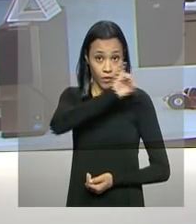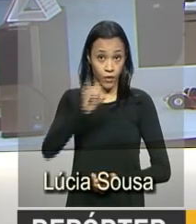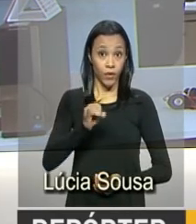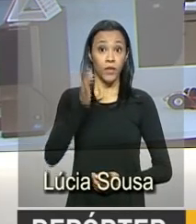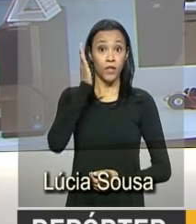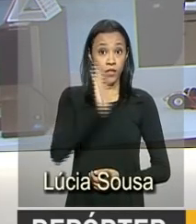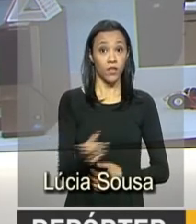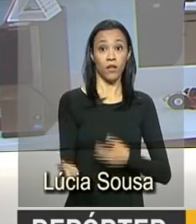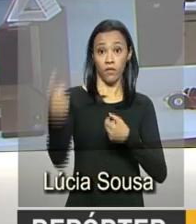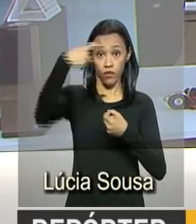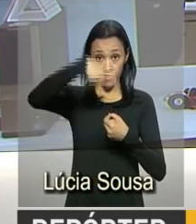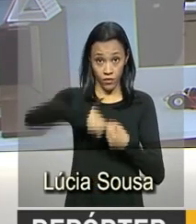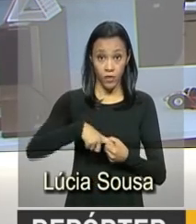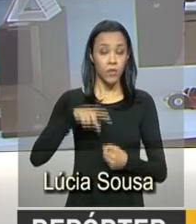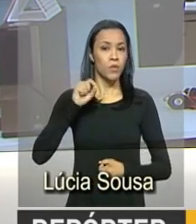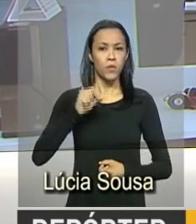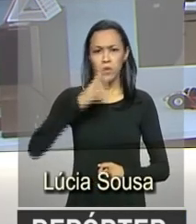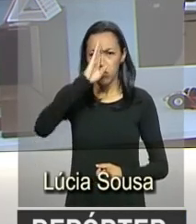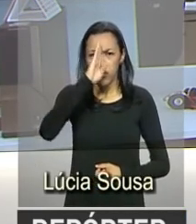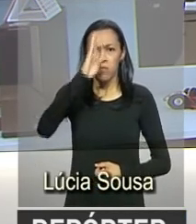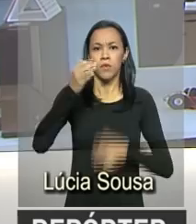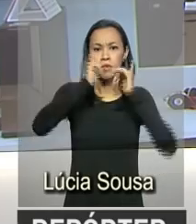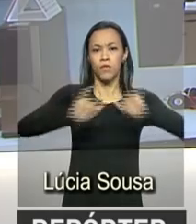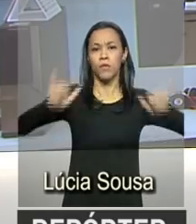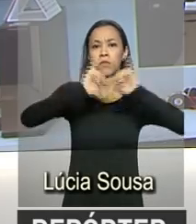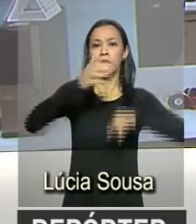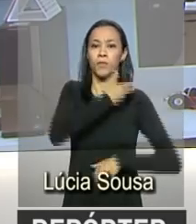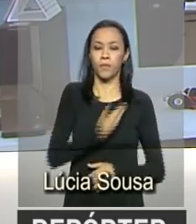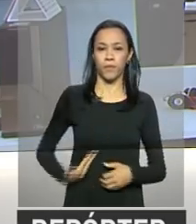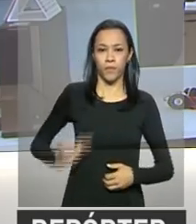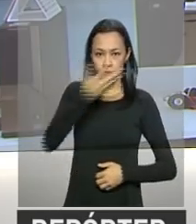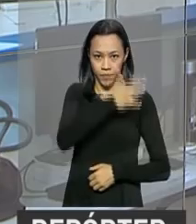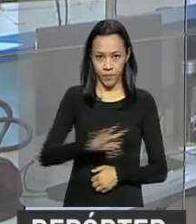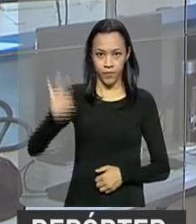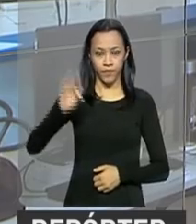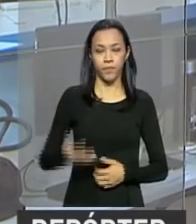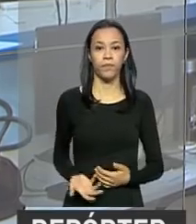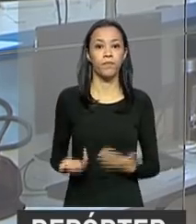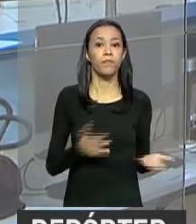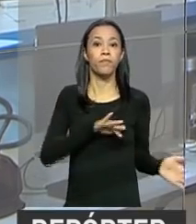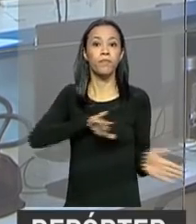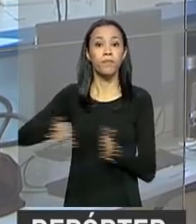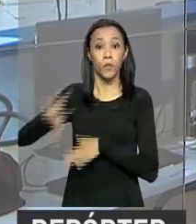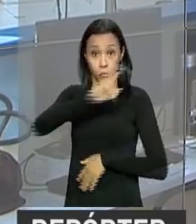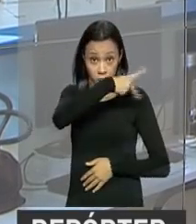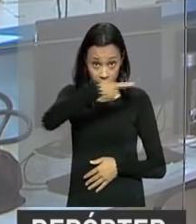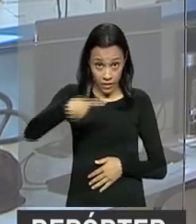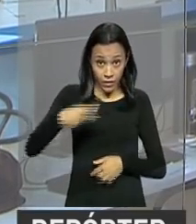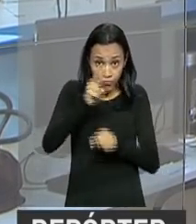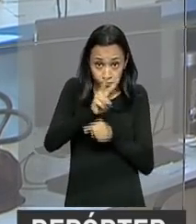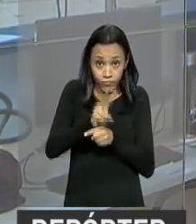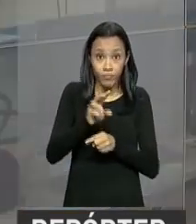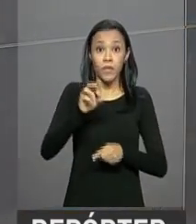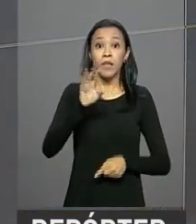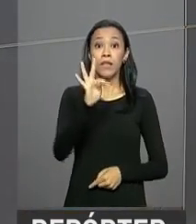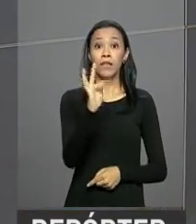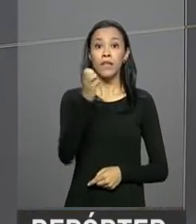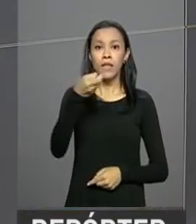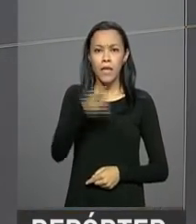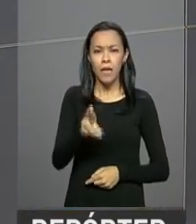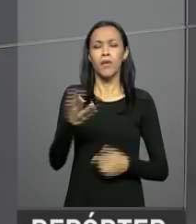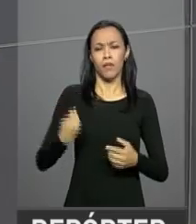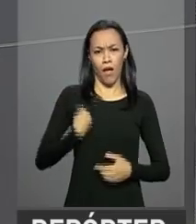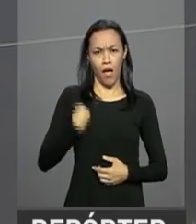Olá, o repórter NBR está de volta com as principais notícias do governo federal. O presidente interino Michel Temer está no Palácio do Planalto.